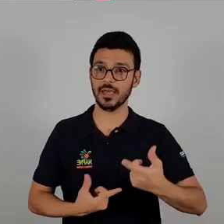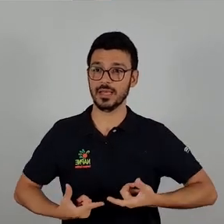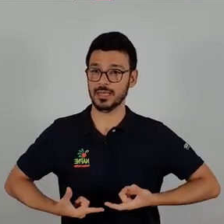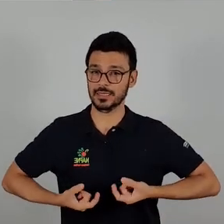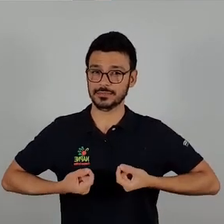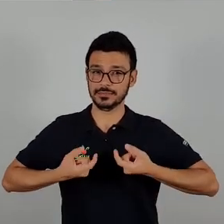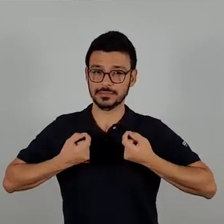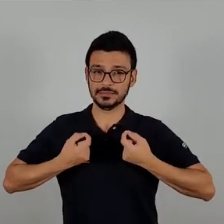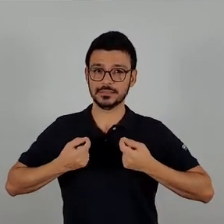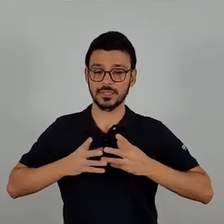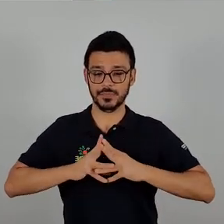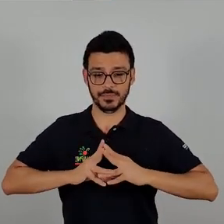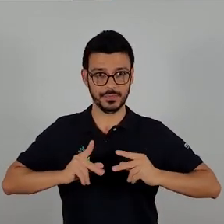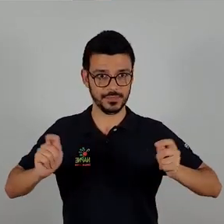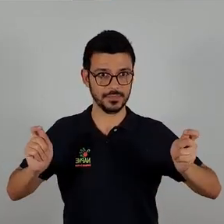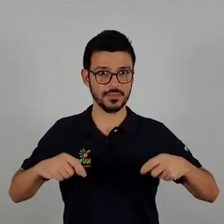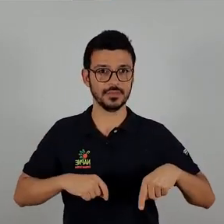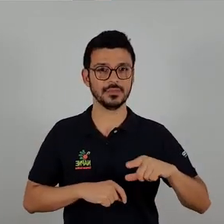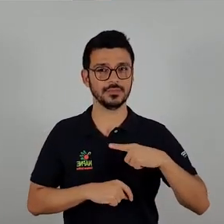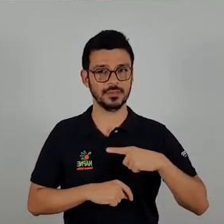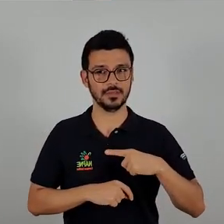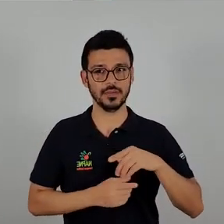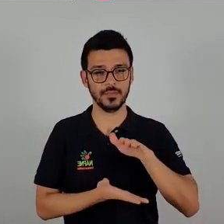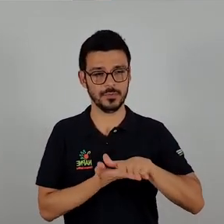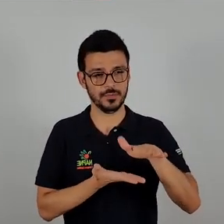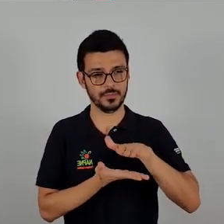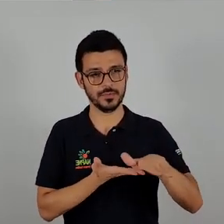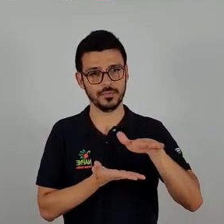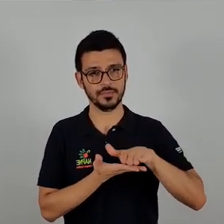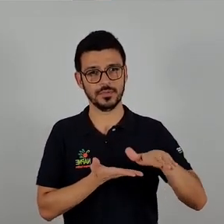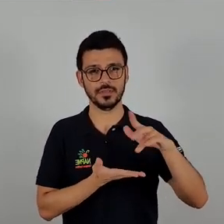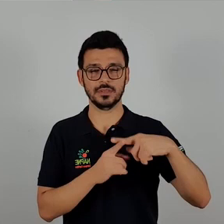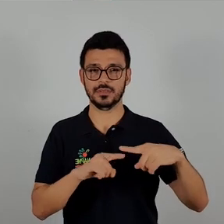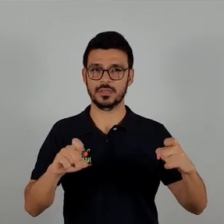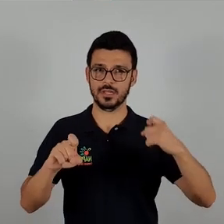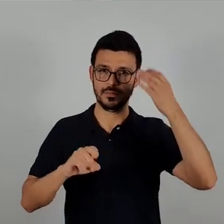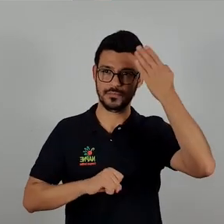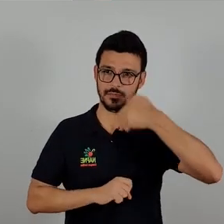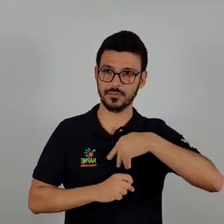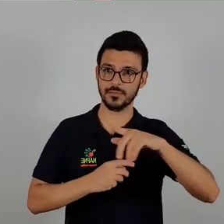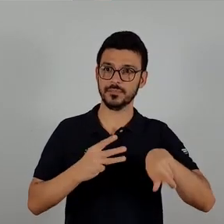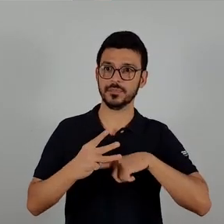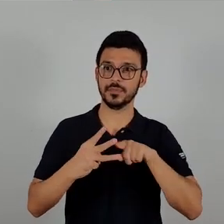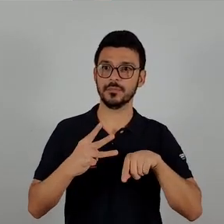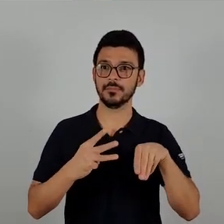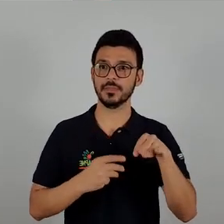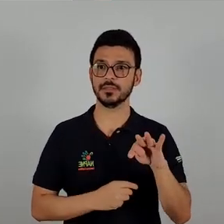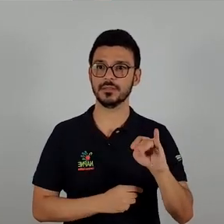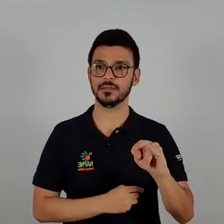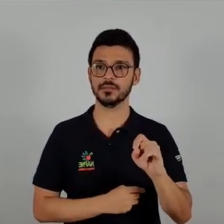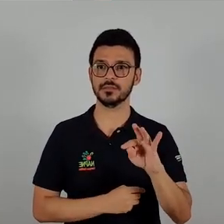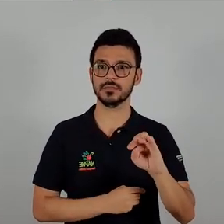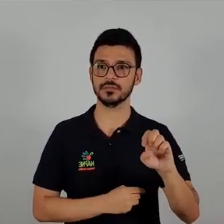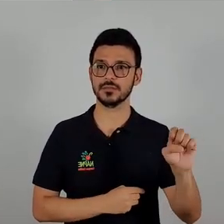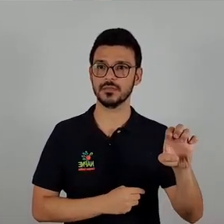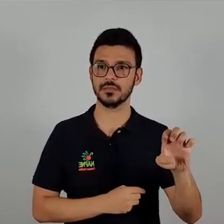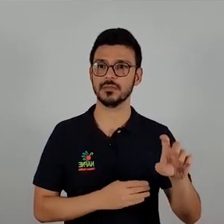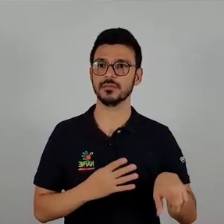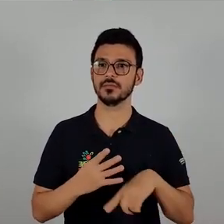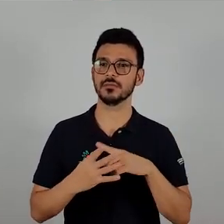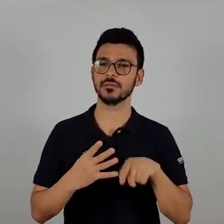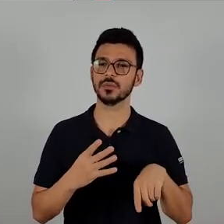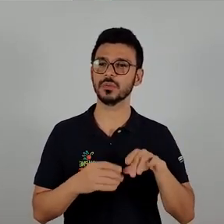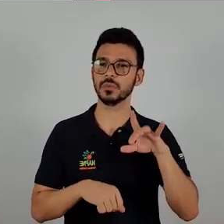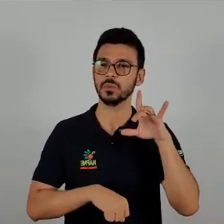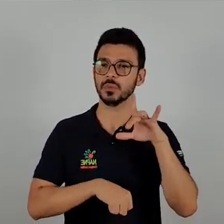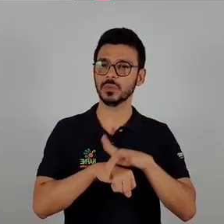dá para controlar, não cura, mas controla a ponto de viver 10, 15 anos sem nada. Doenças degenerativas, então, nem se fala, né, que são essas doenças